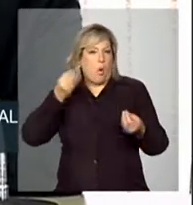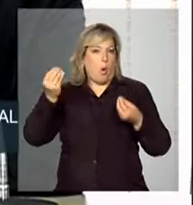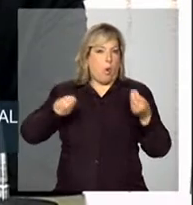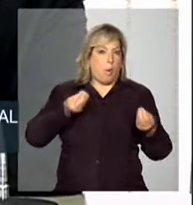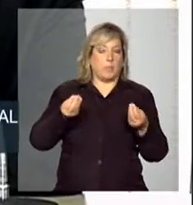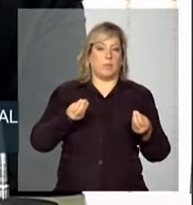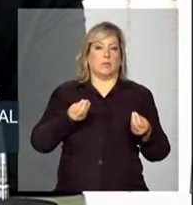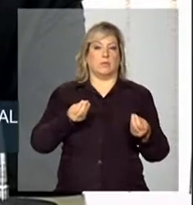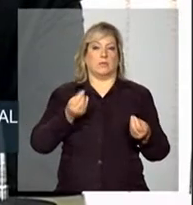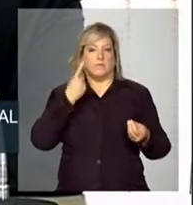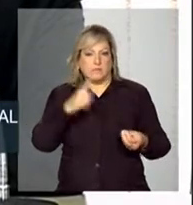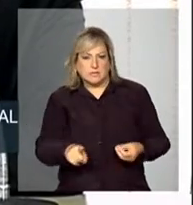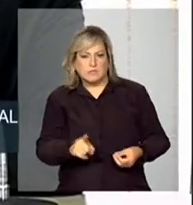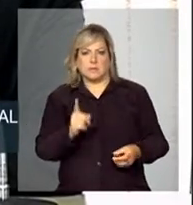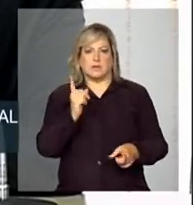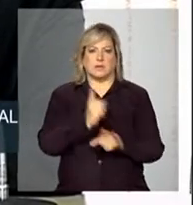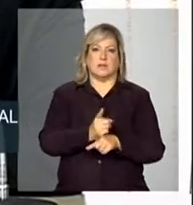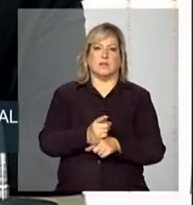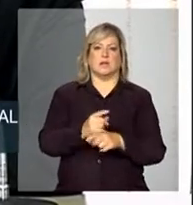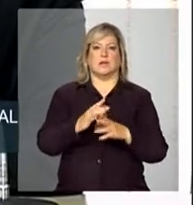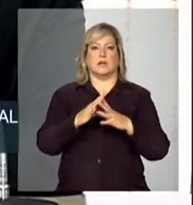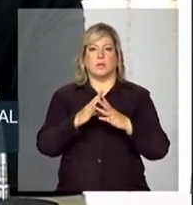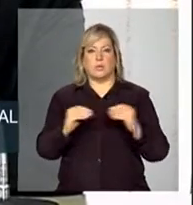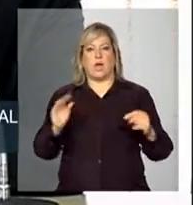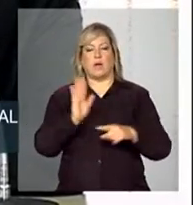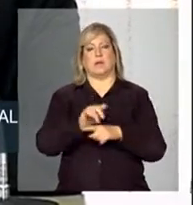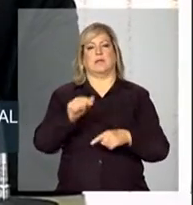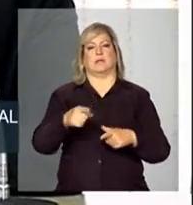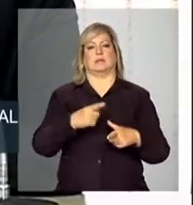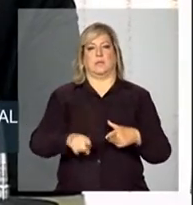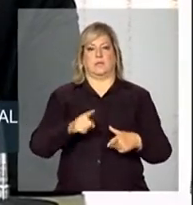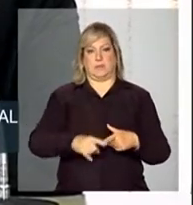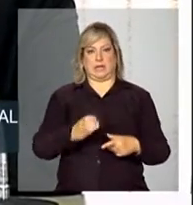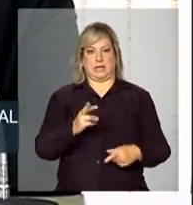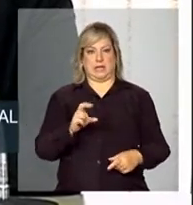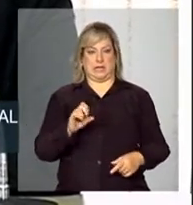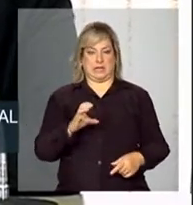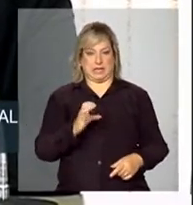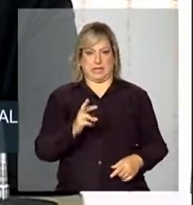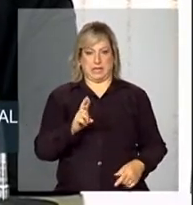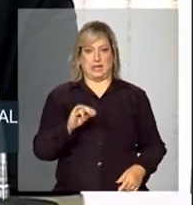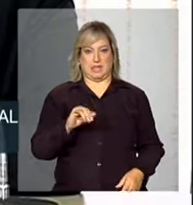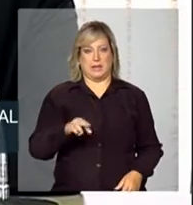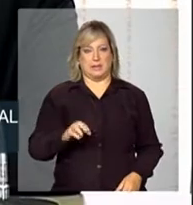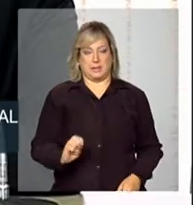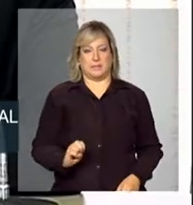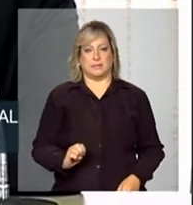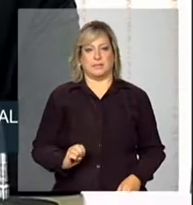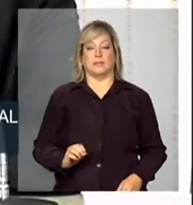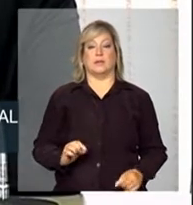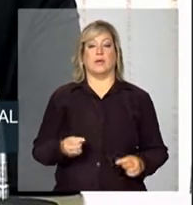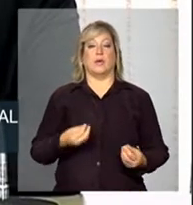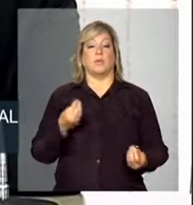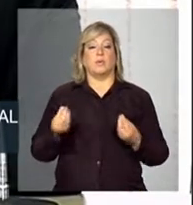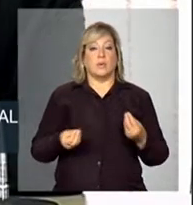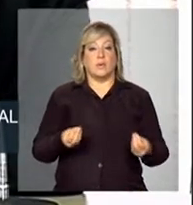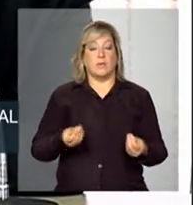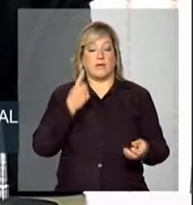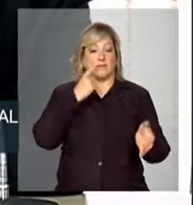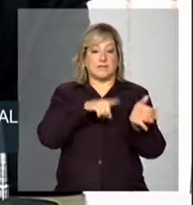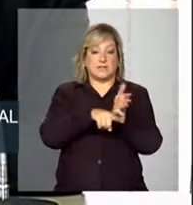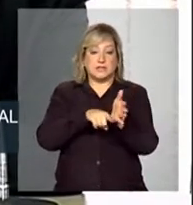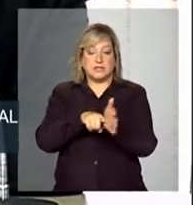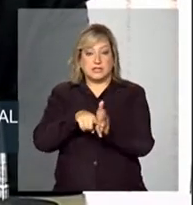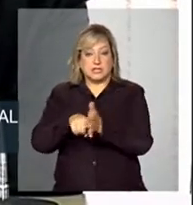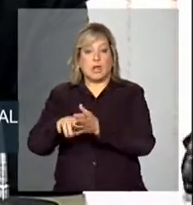cuidar desse tipo de crime seja do ponto de vista da sua investigação seja do ponto de vista do tratamento e do Apoio